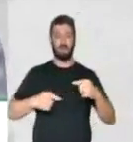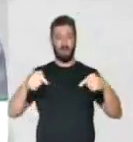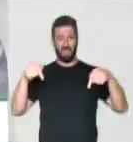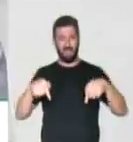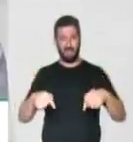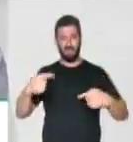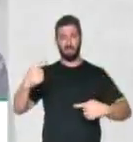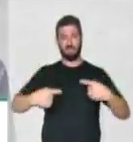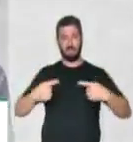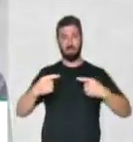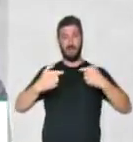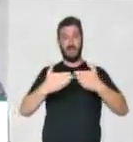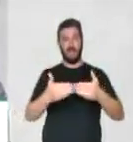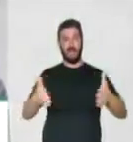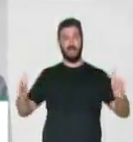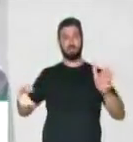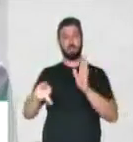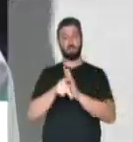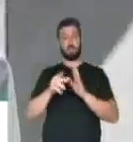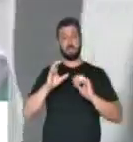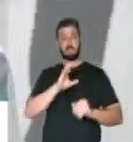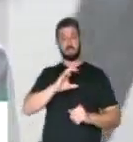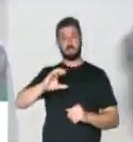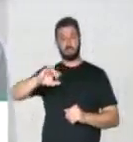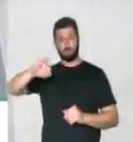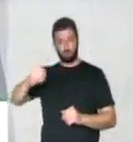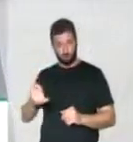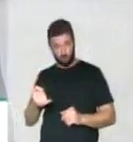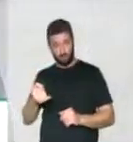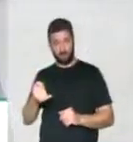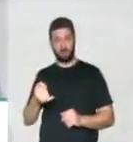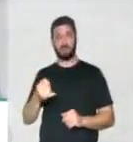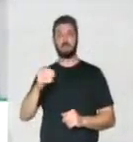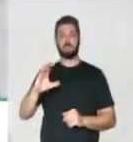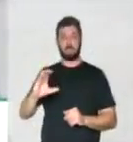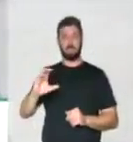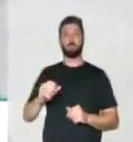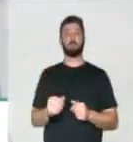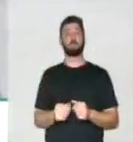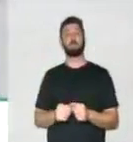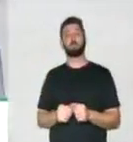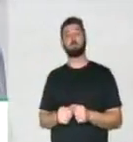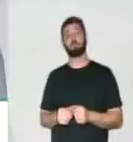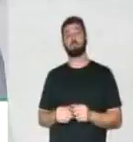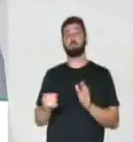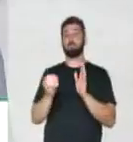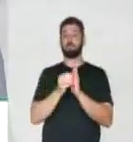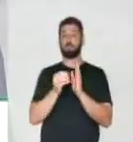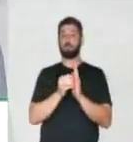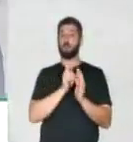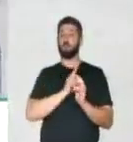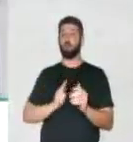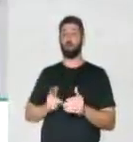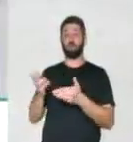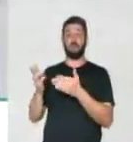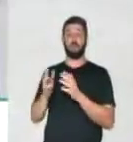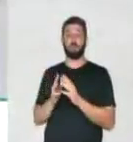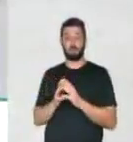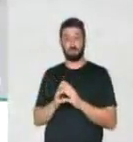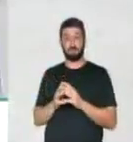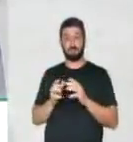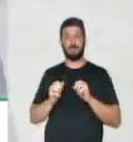debate aberto, amplo, da Comissão de Constituição, Justiça e Cidadania, faltou governo,